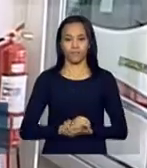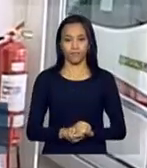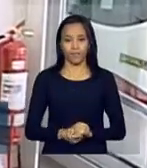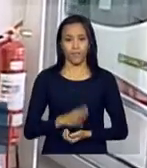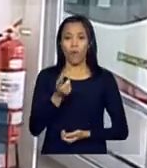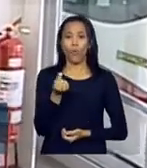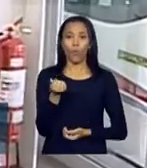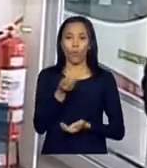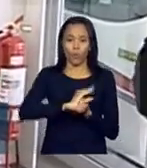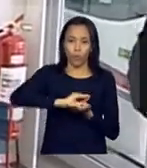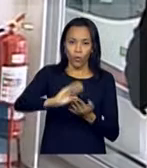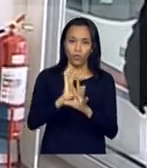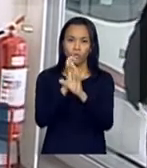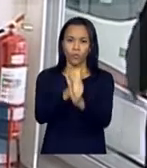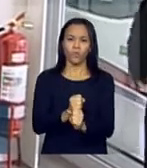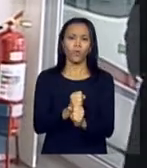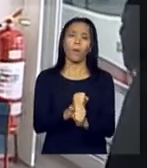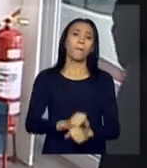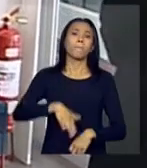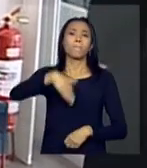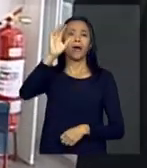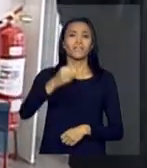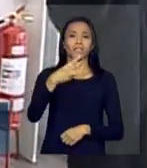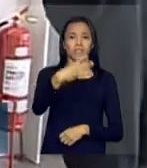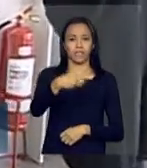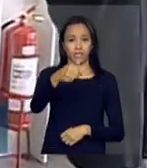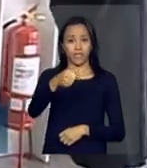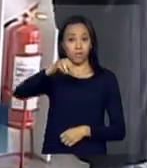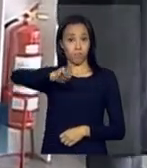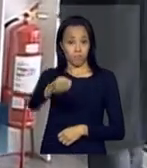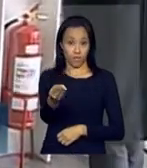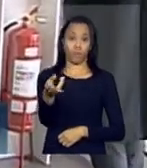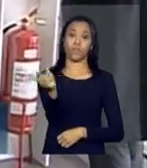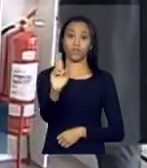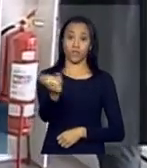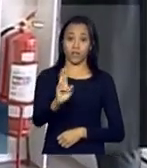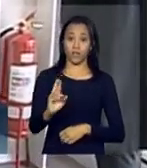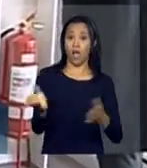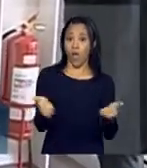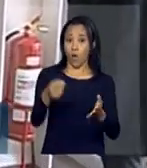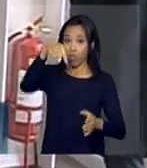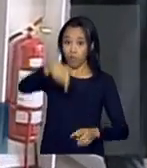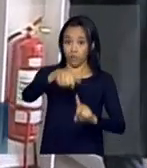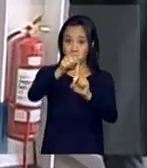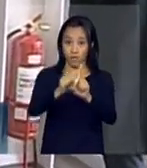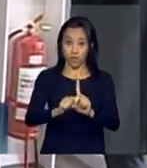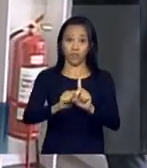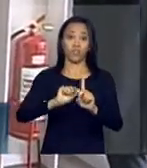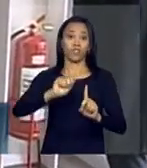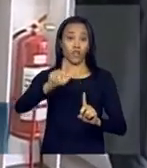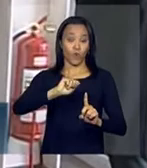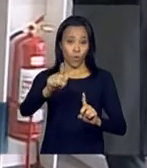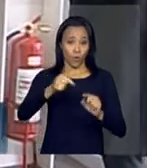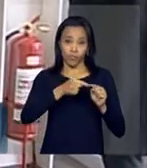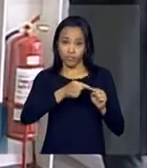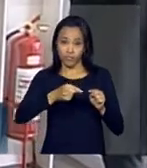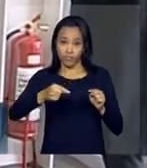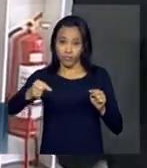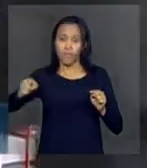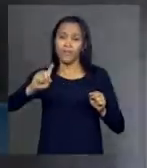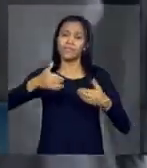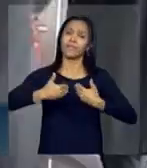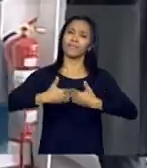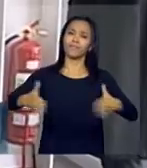Foram investidos nessa obra mais de 37 milhões de reais. Agora, no mês de agosto, a linha metrô-aeroporto vai ser aberta